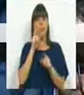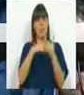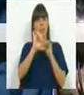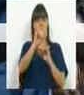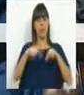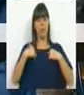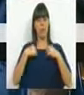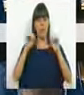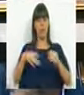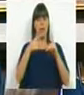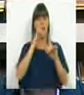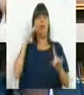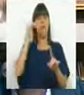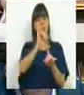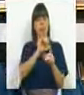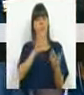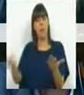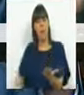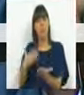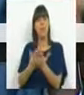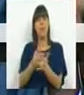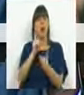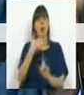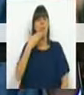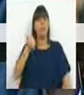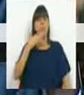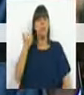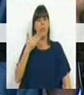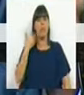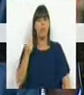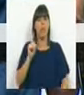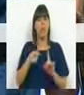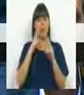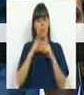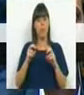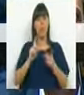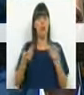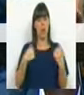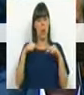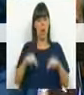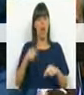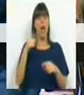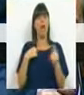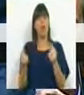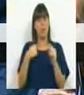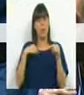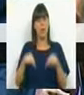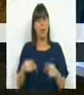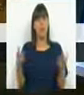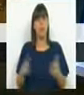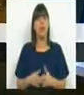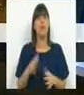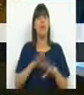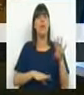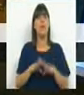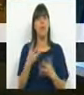sua própria iniciativa no futuro apresentar aquilo que foram as omissões que aqui detectou. Nós cá estaremos nesse debate